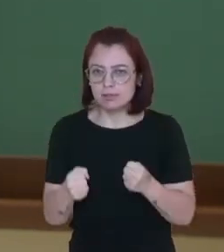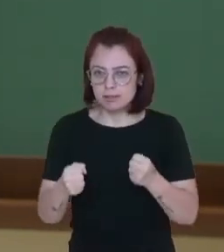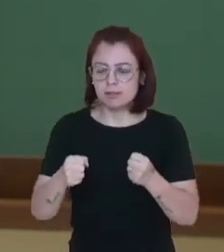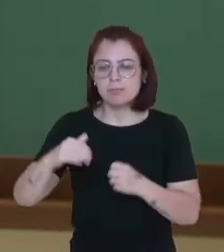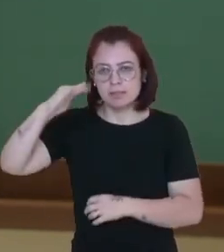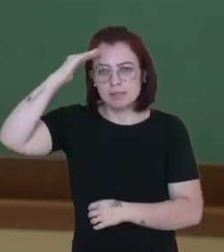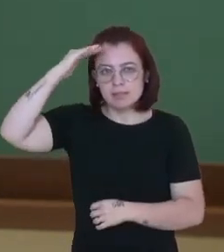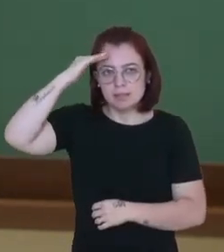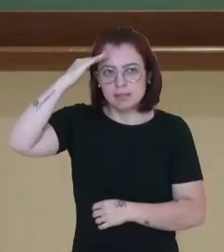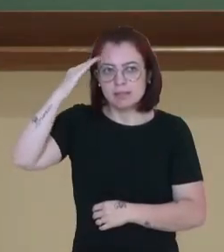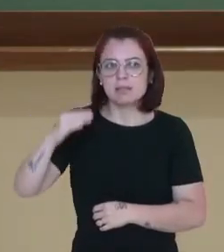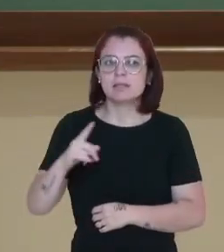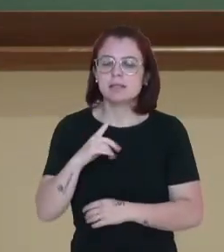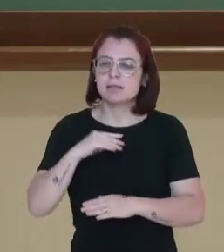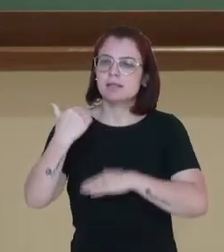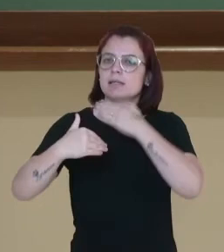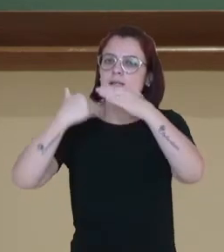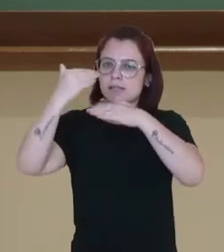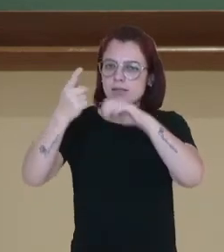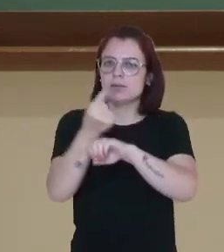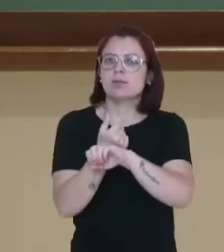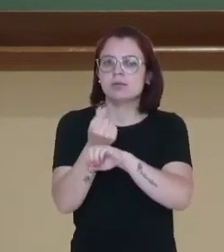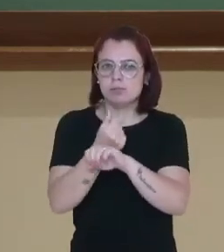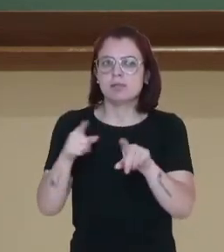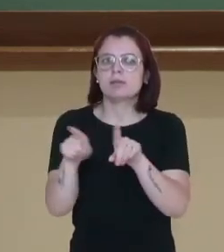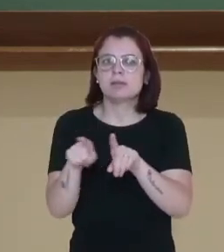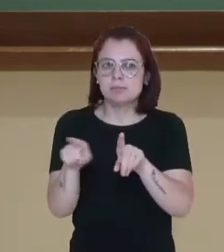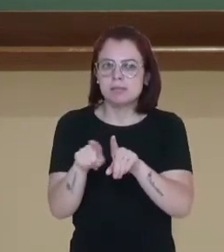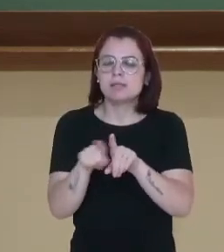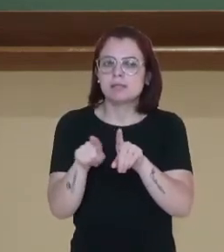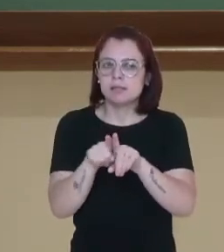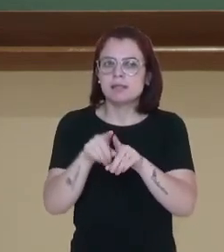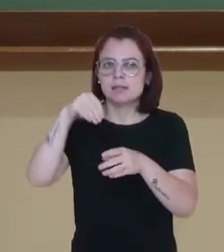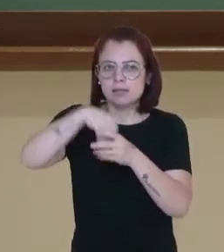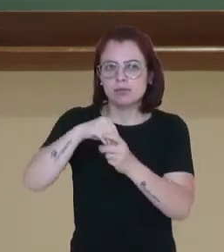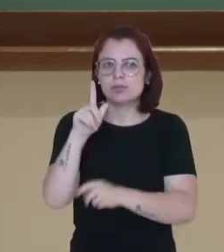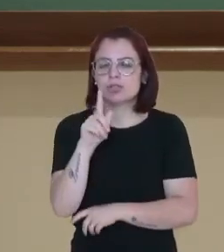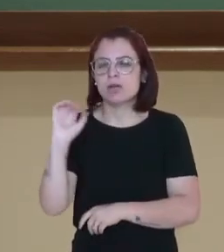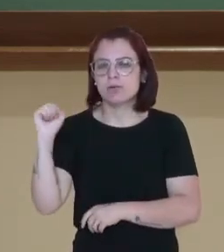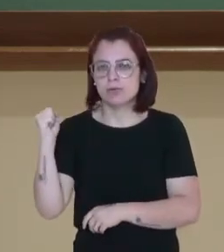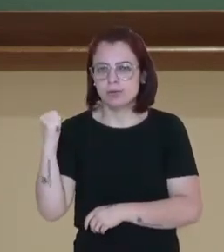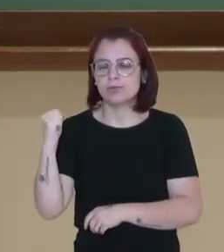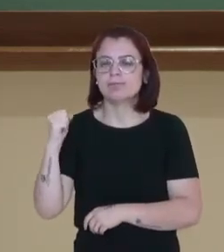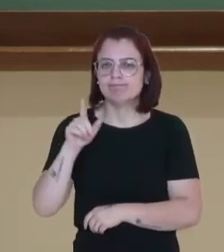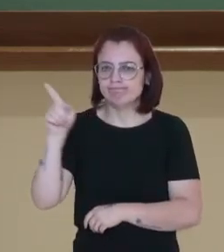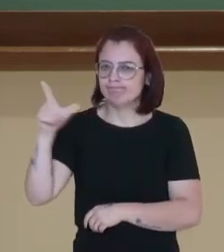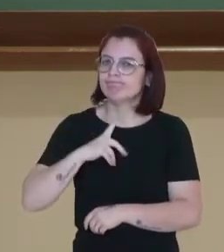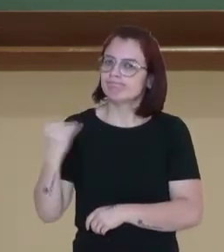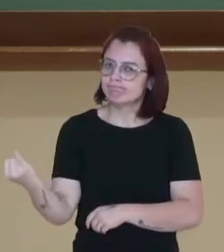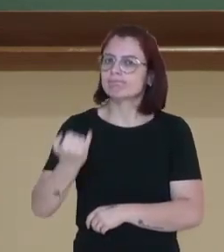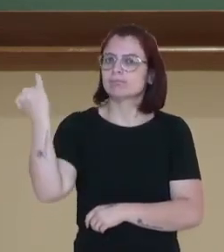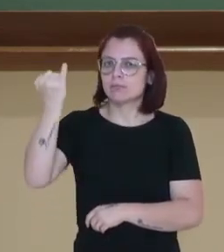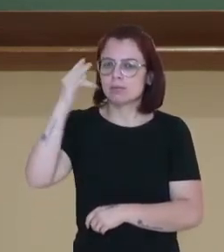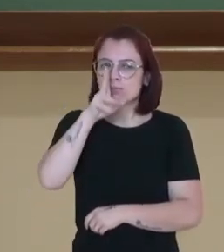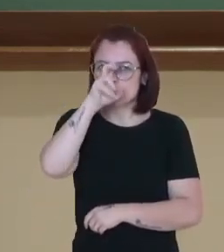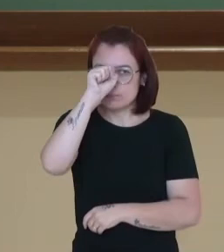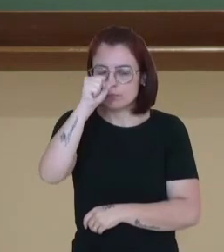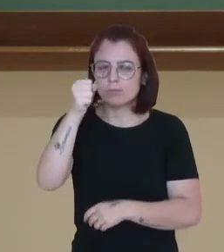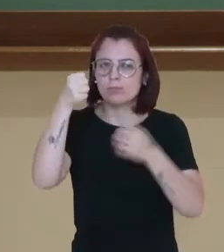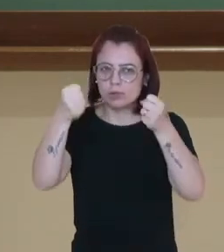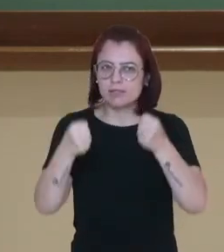militar e crescente econômico, também configura dentro do G8 como sendo uma importante potência,